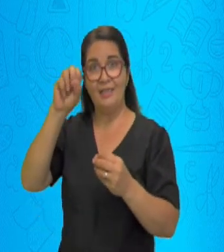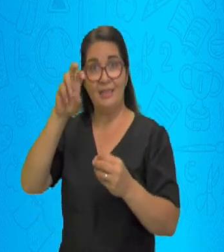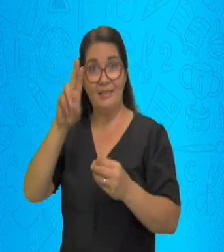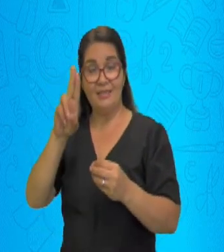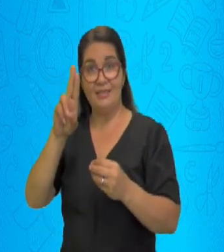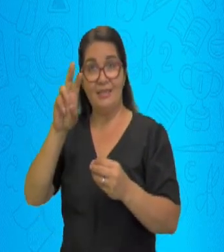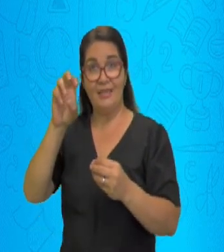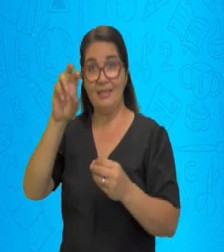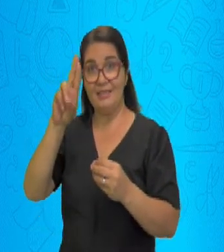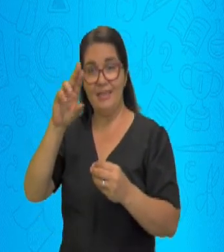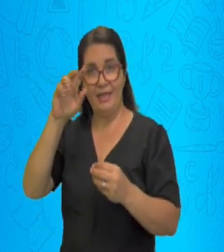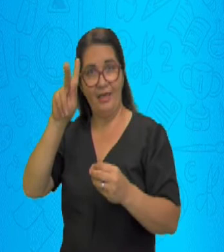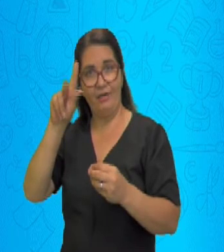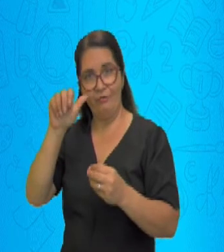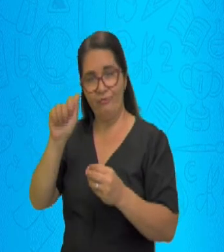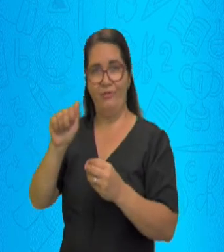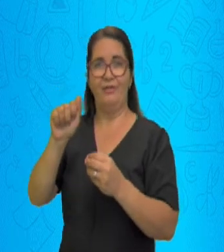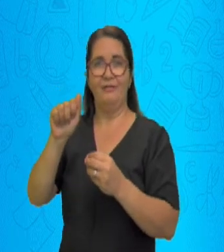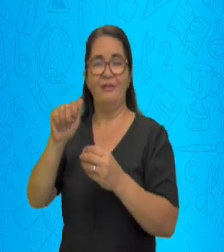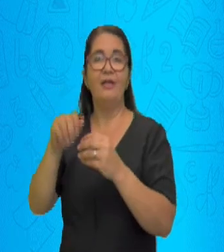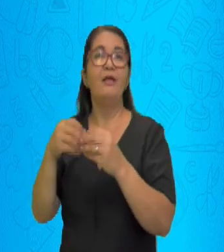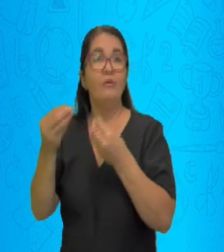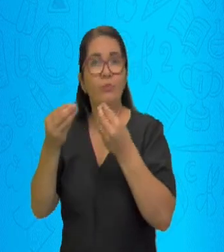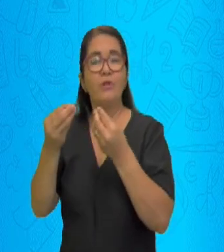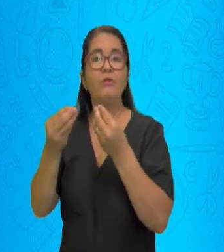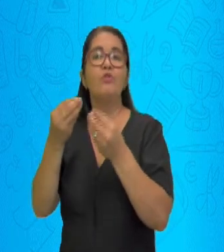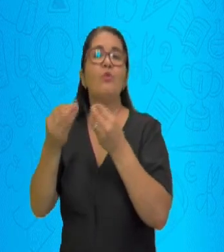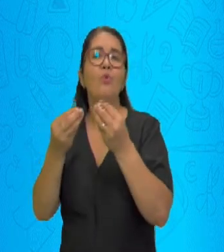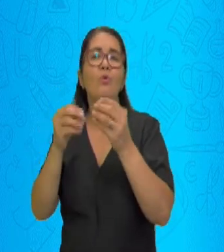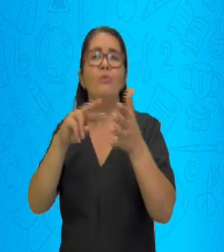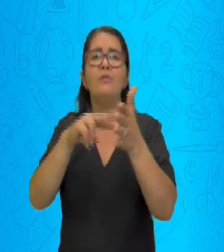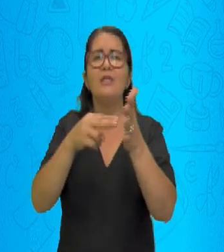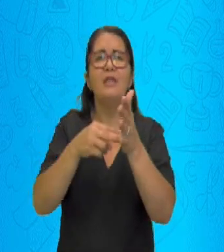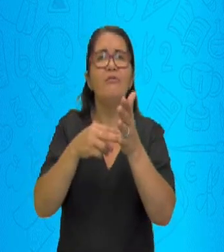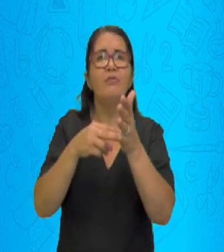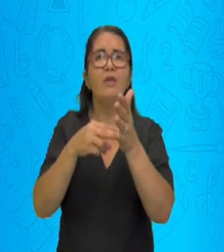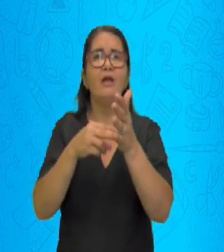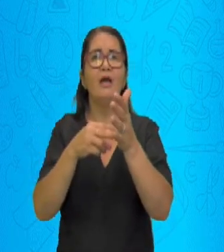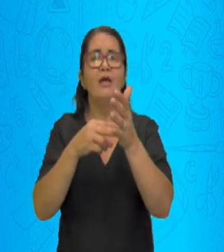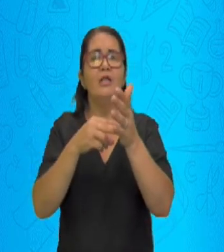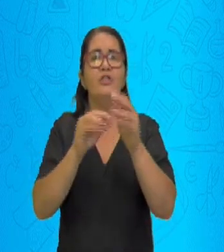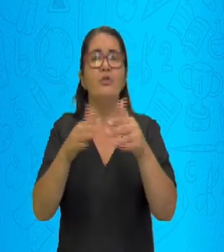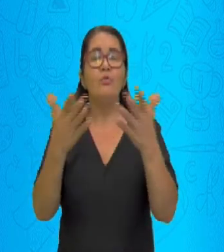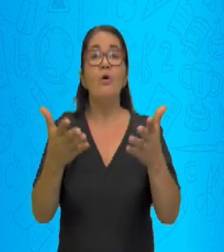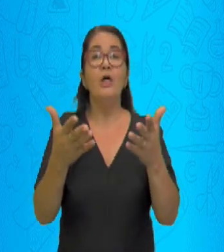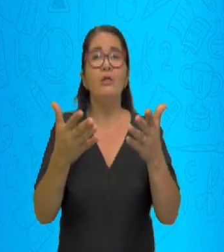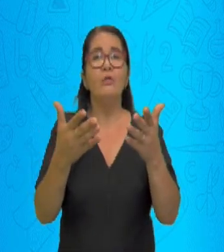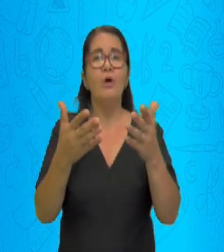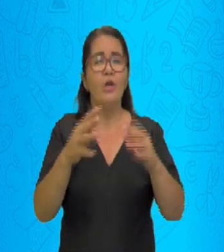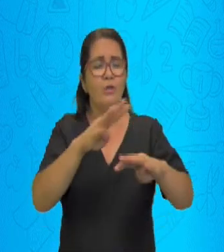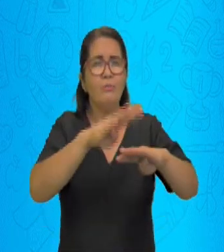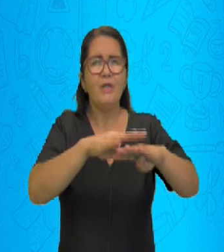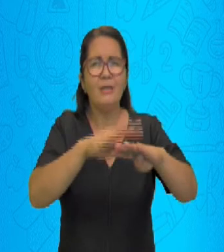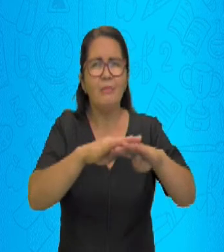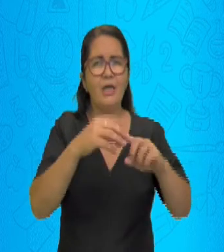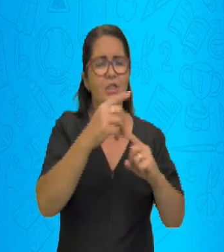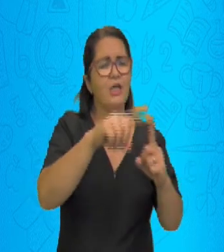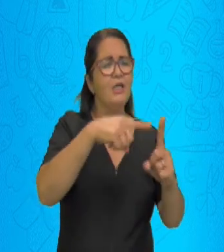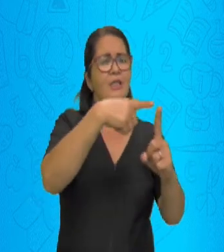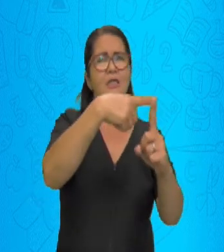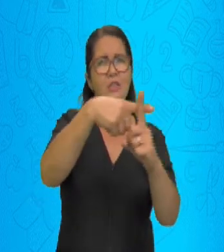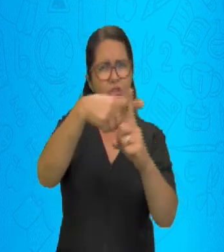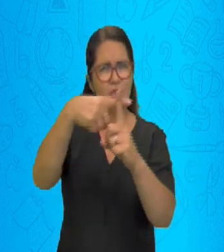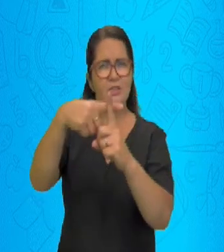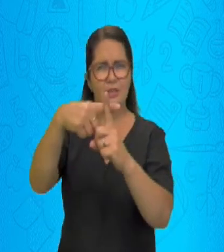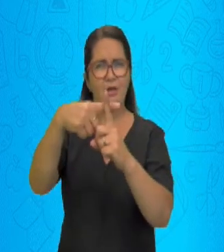eu acho, no momento agora, ser um pouquinho mais pesado para passar para vocês. Mas eu vou tentar trazer com a forma mais clara possível para que